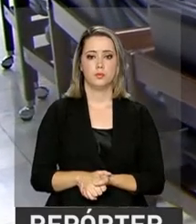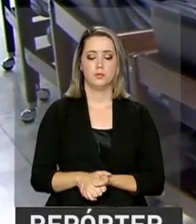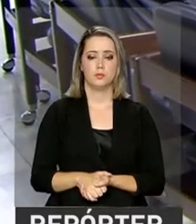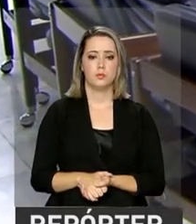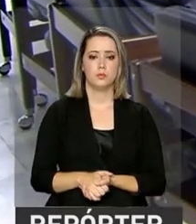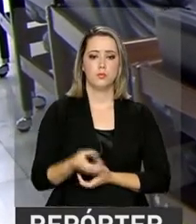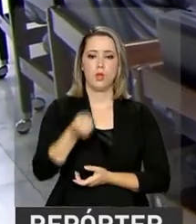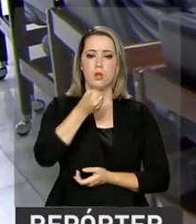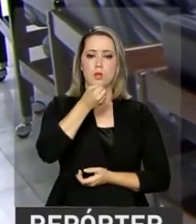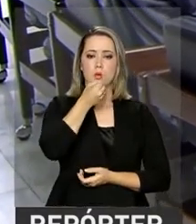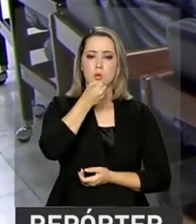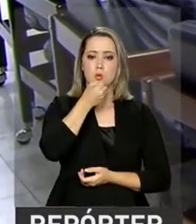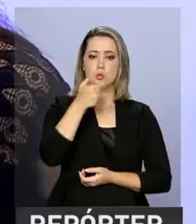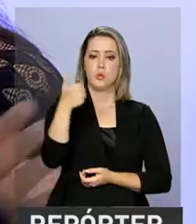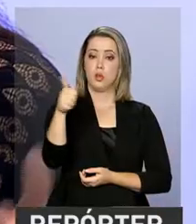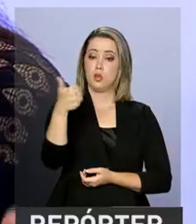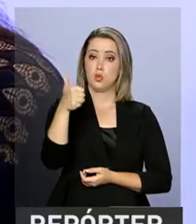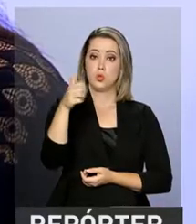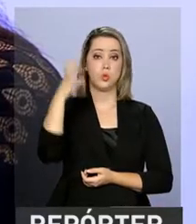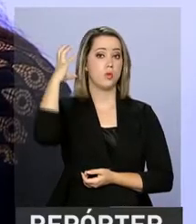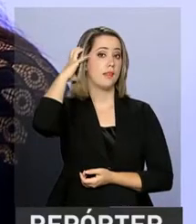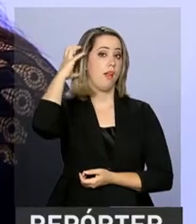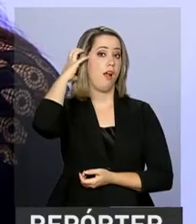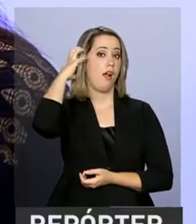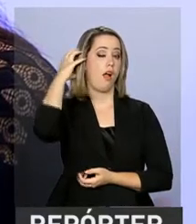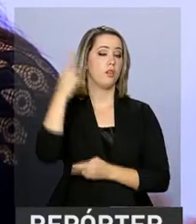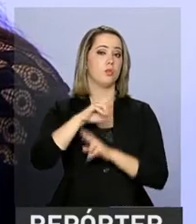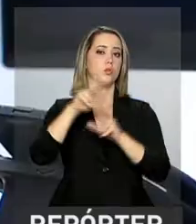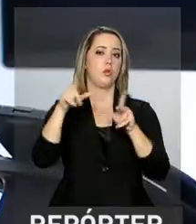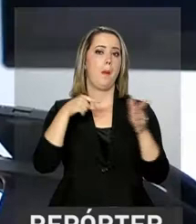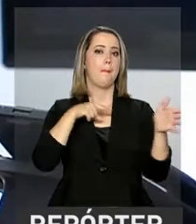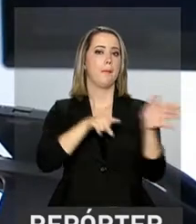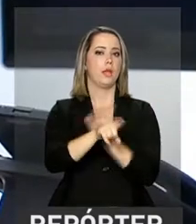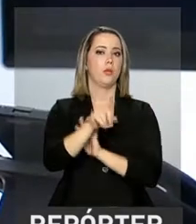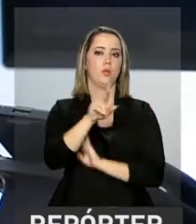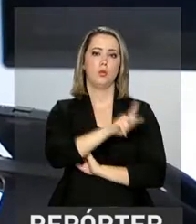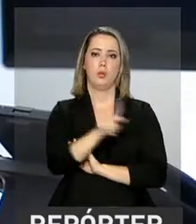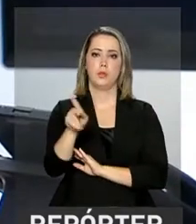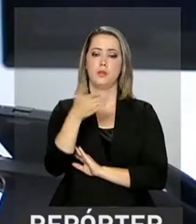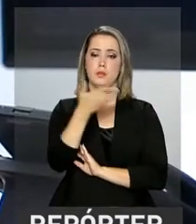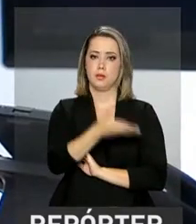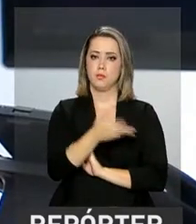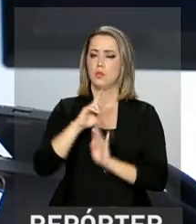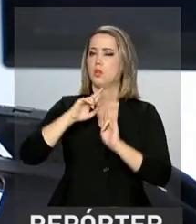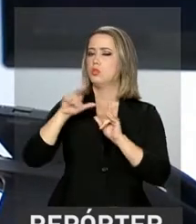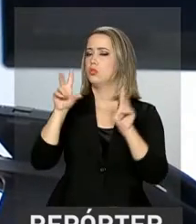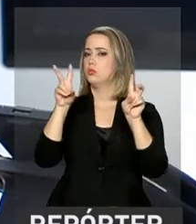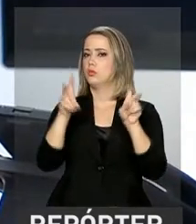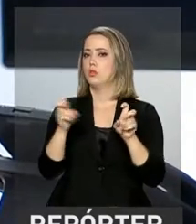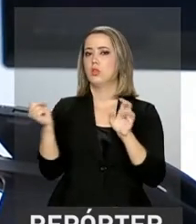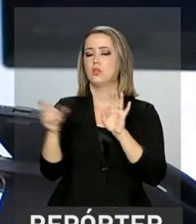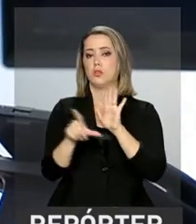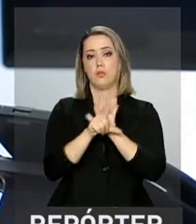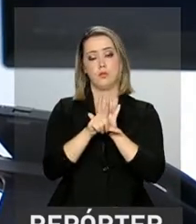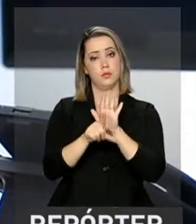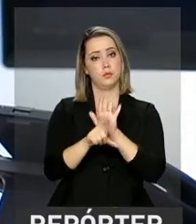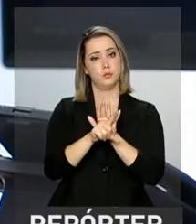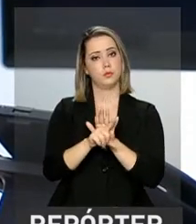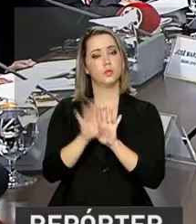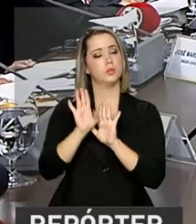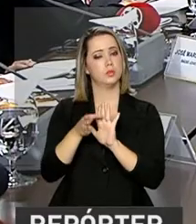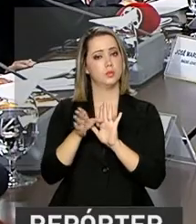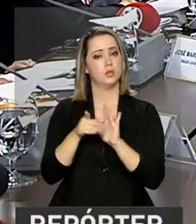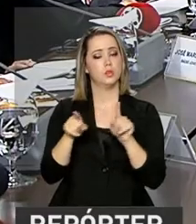jornalistas de 11 rádios puderam fazer perguntas ao presidente foram diversos assuntos as reformas implementadas pelo